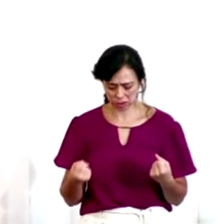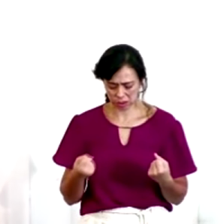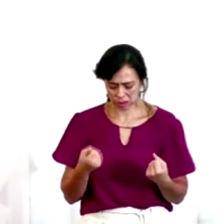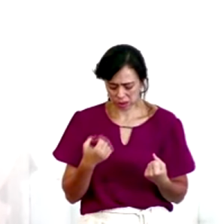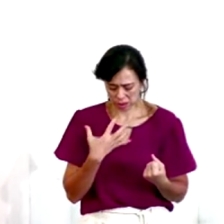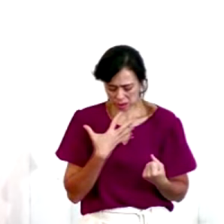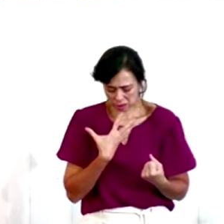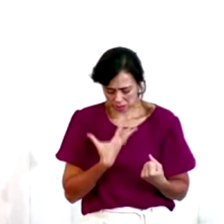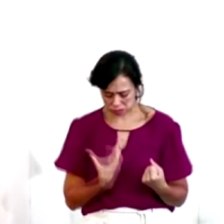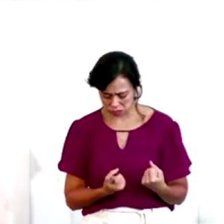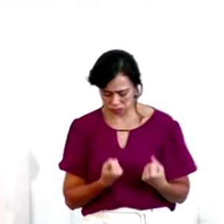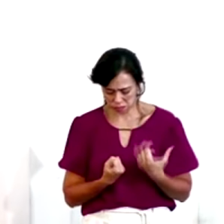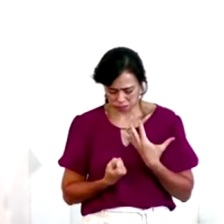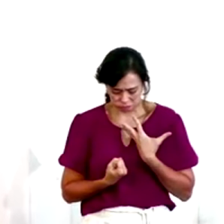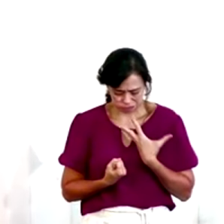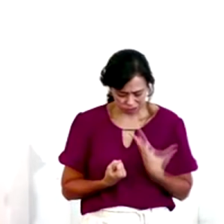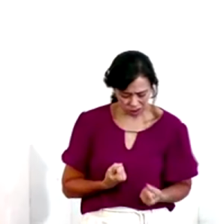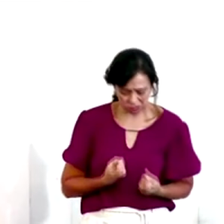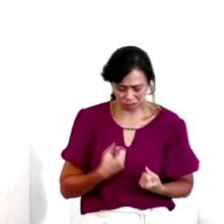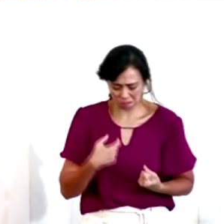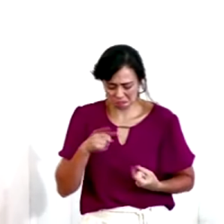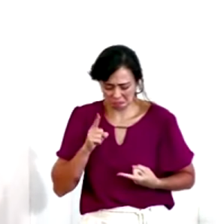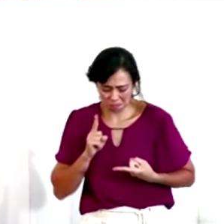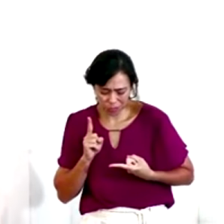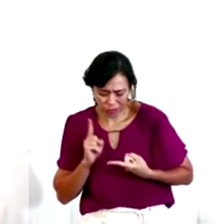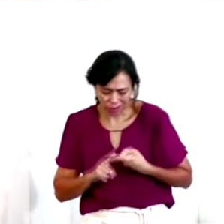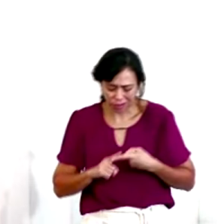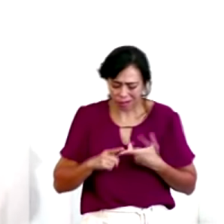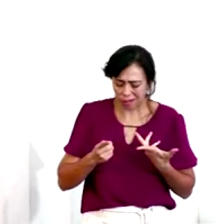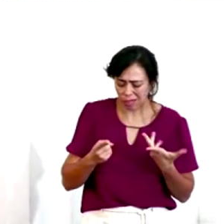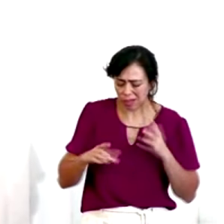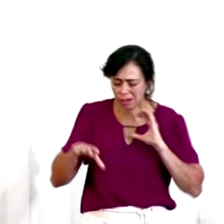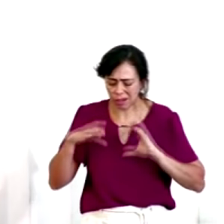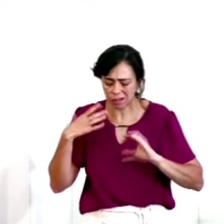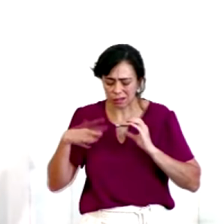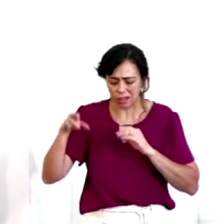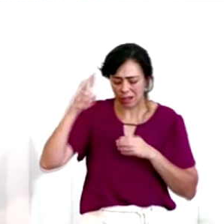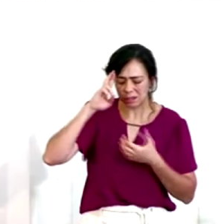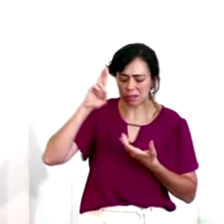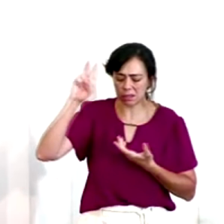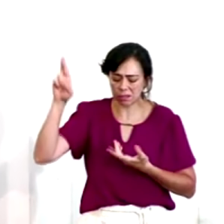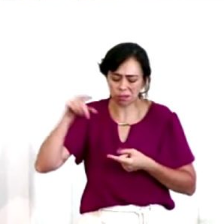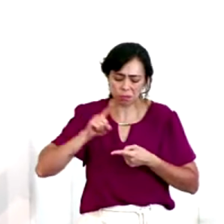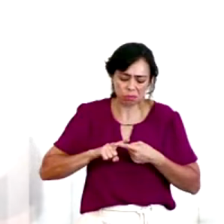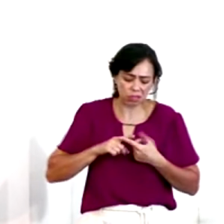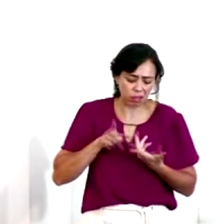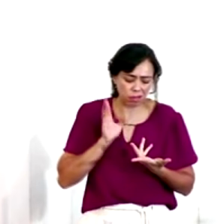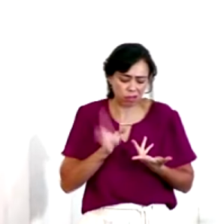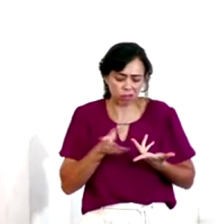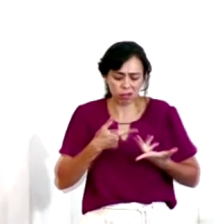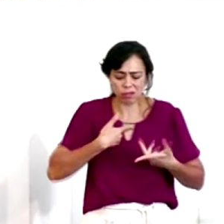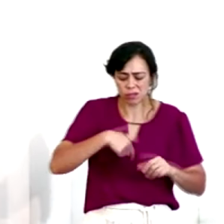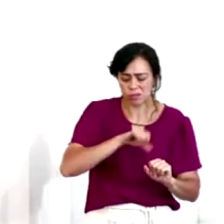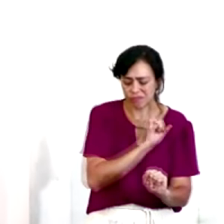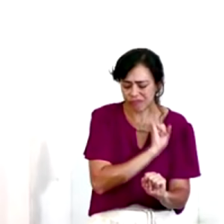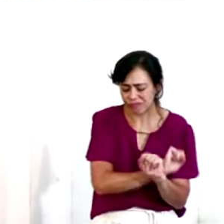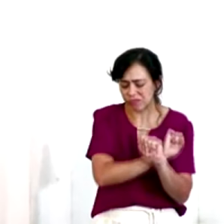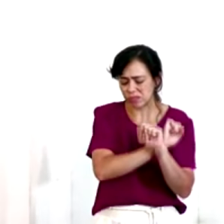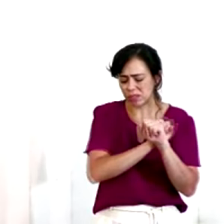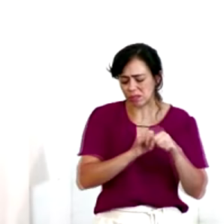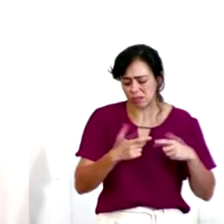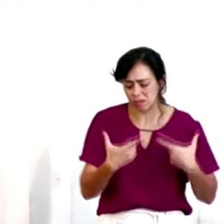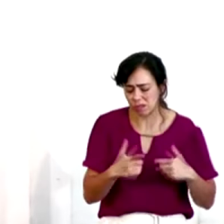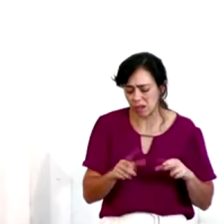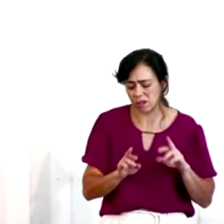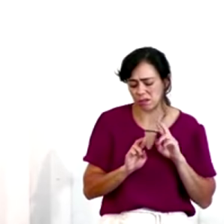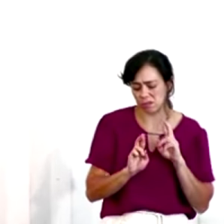Não há razão para cantar um cântico ao Senhor, pois nós somos escravos em terra estranha.